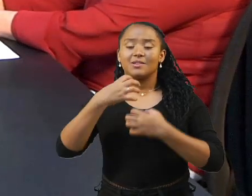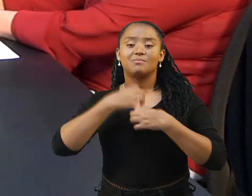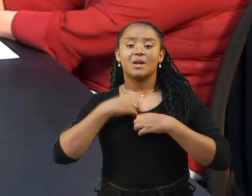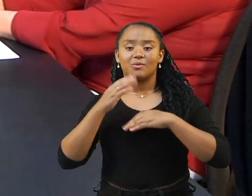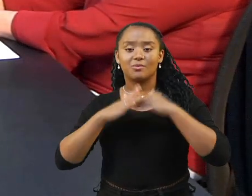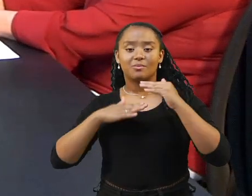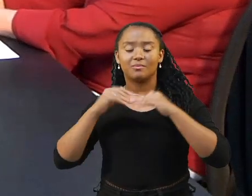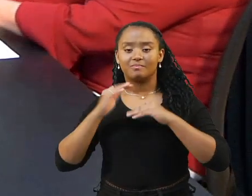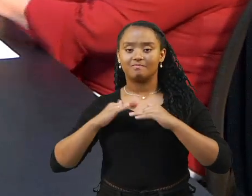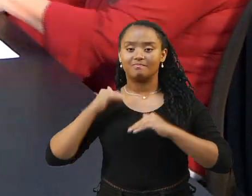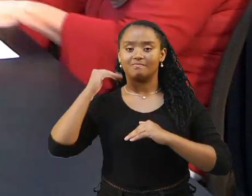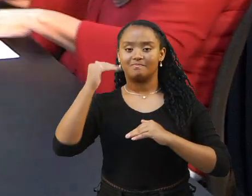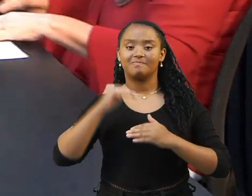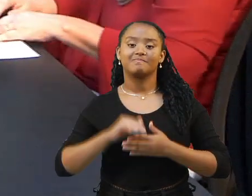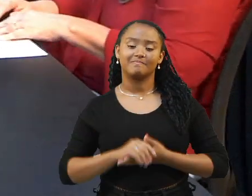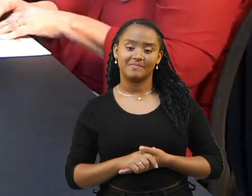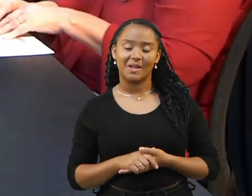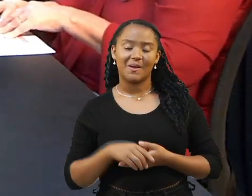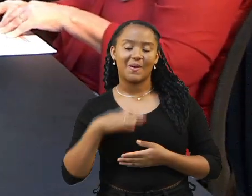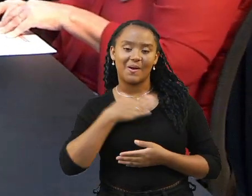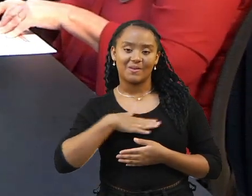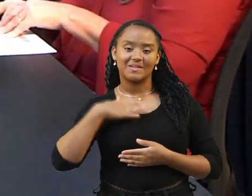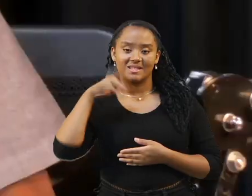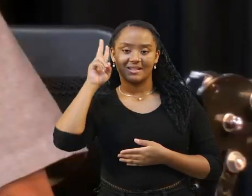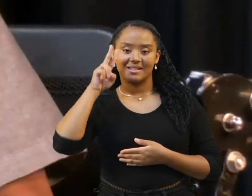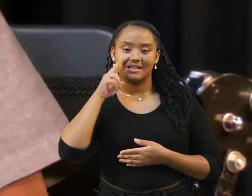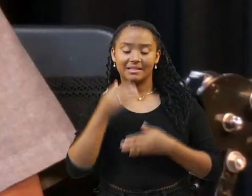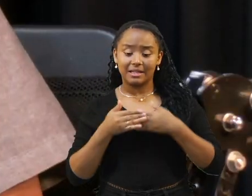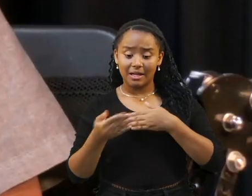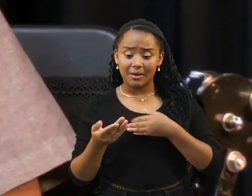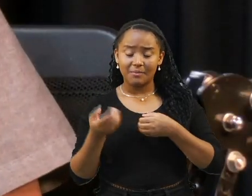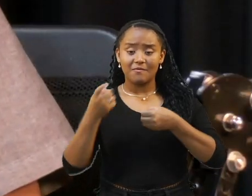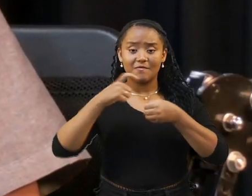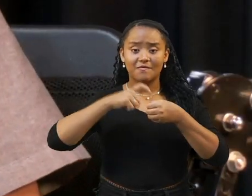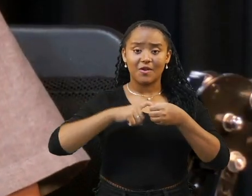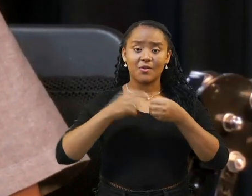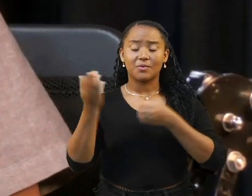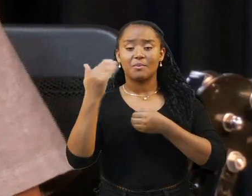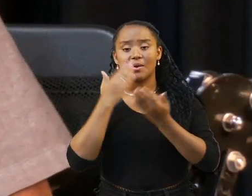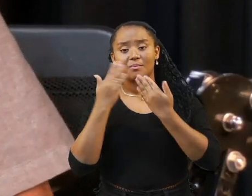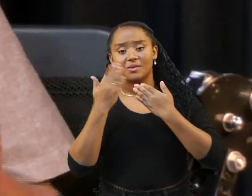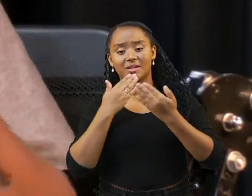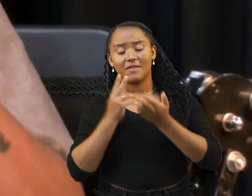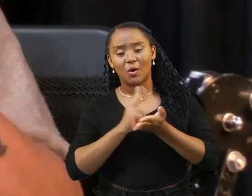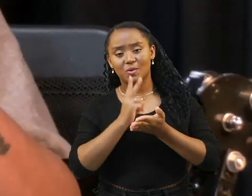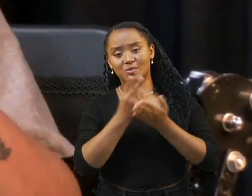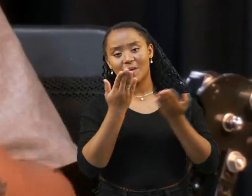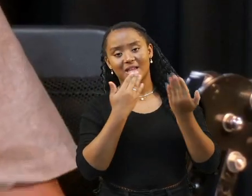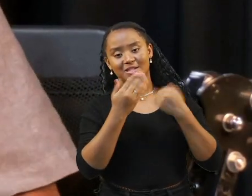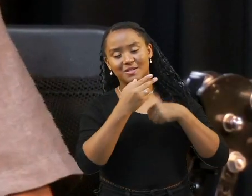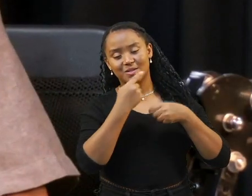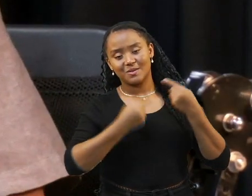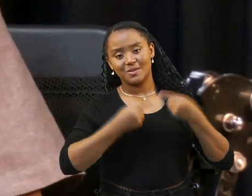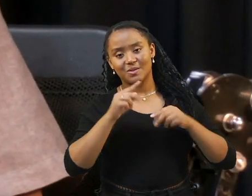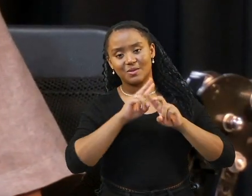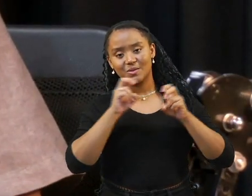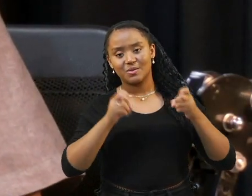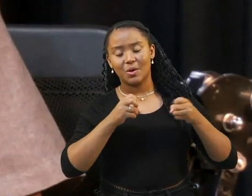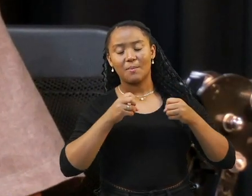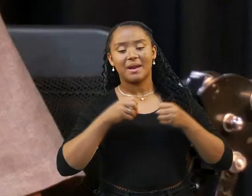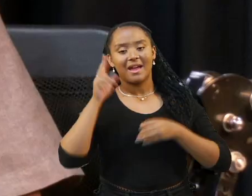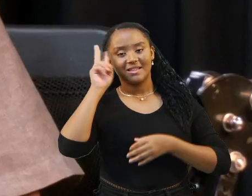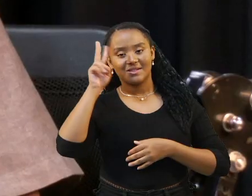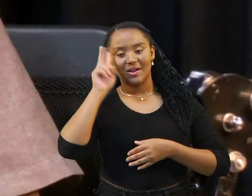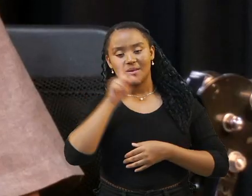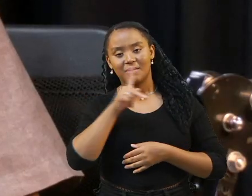dessas lembranças. Daqui a pouquinho, bora prosear a volta. A gente continua falando sobre a trajetória da professora